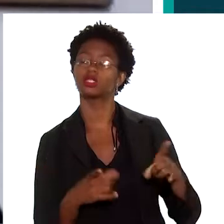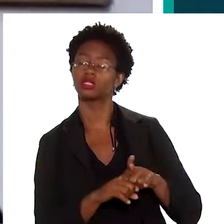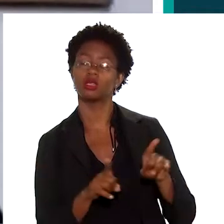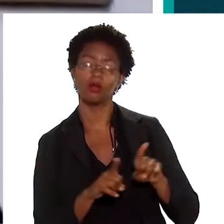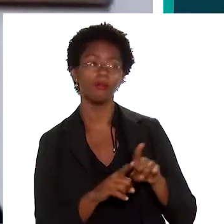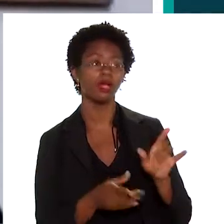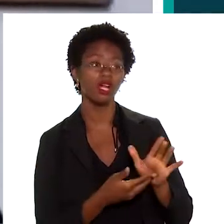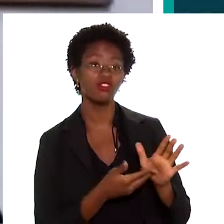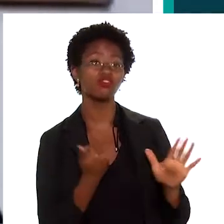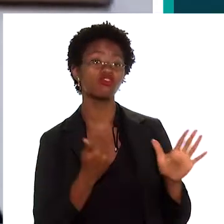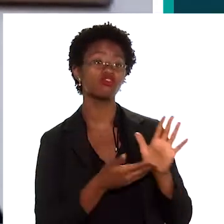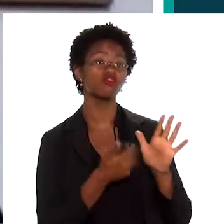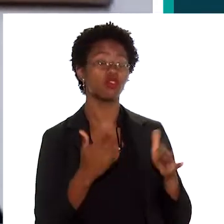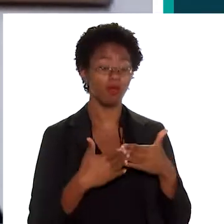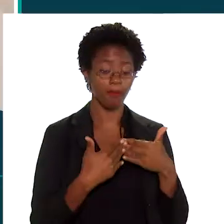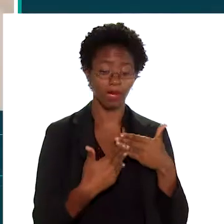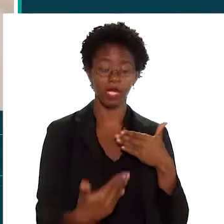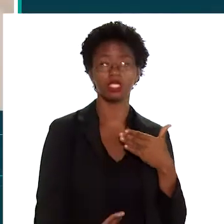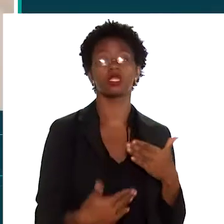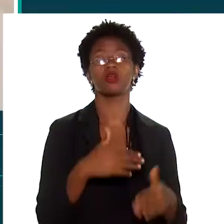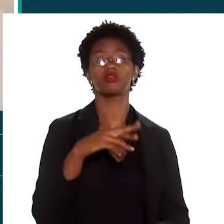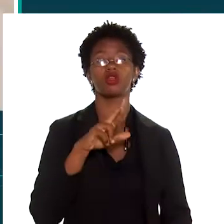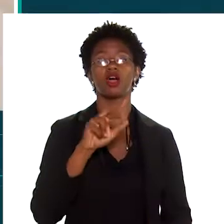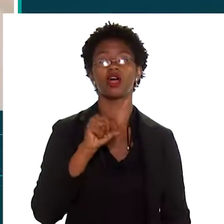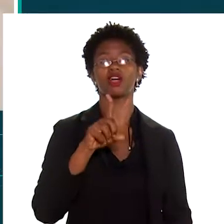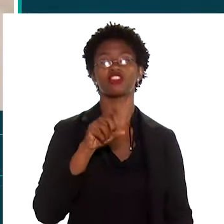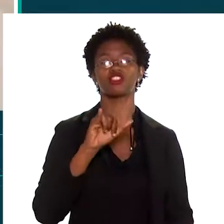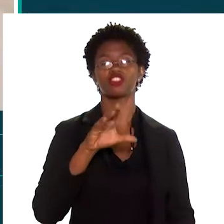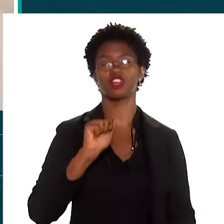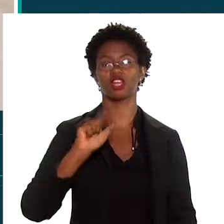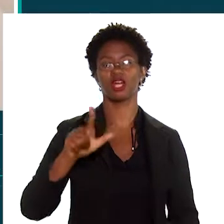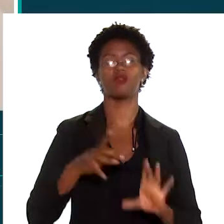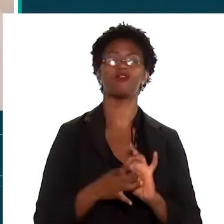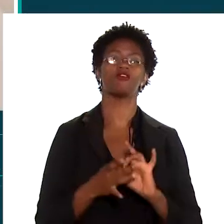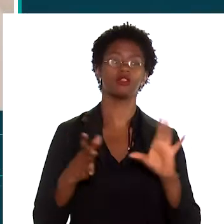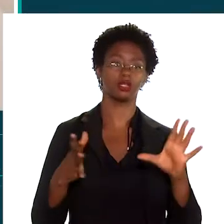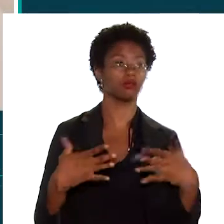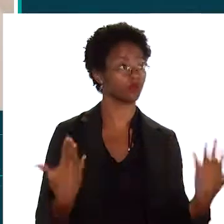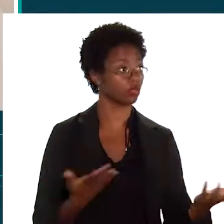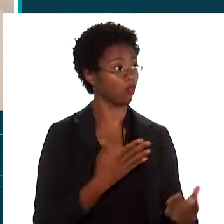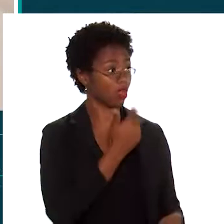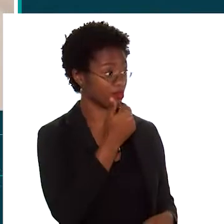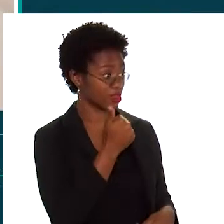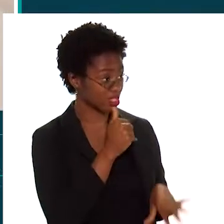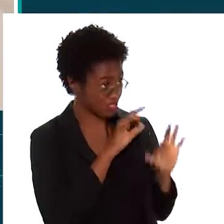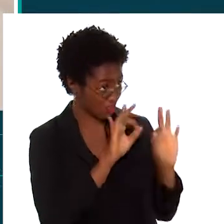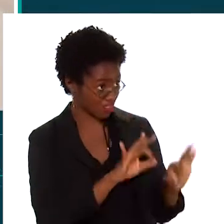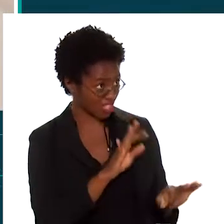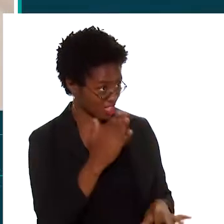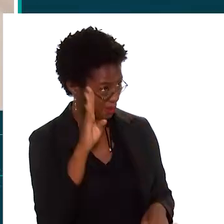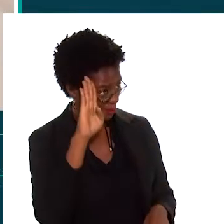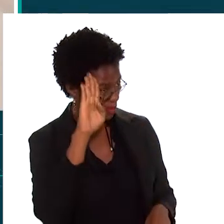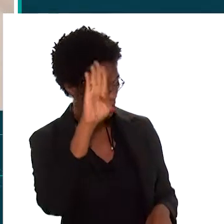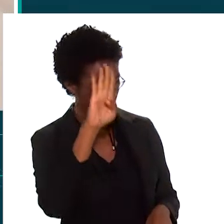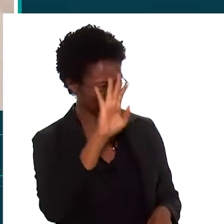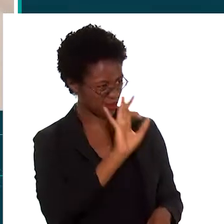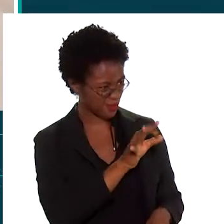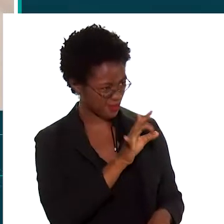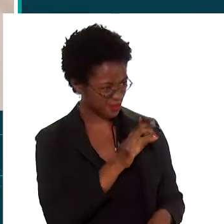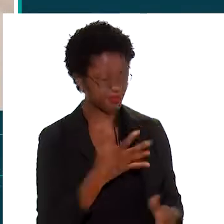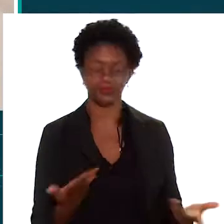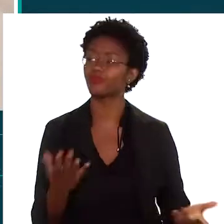o excesso de radicais livres. Então, assim, a alimentação é fundamental nessa prevenção, né? Sem sombra de